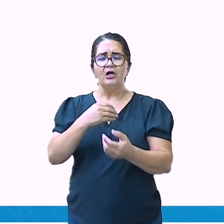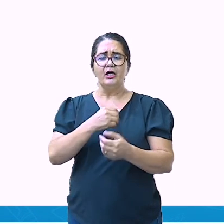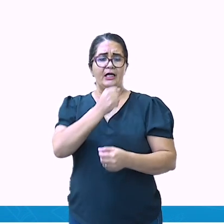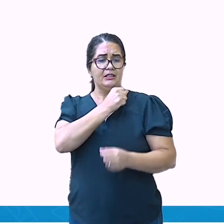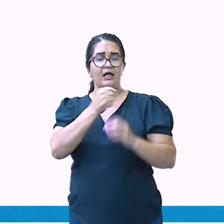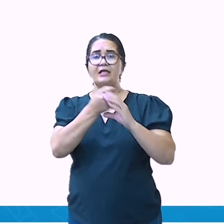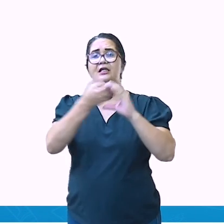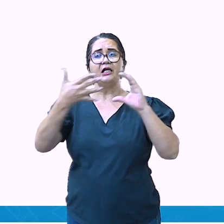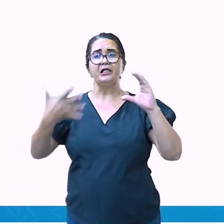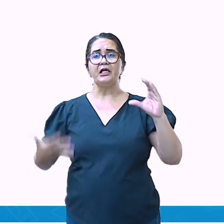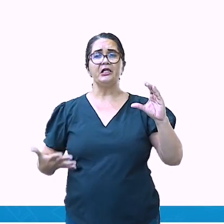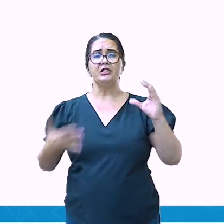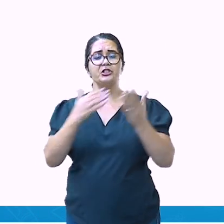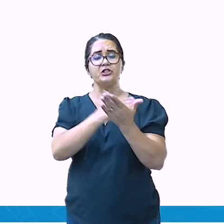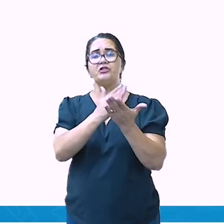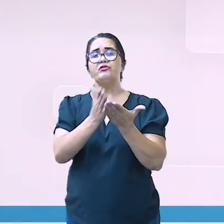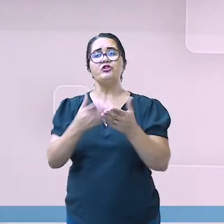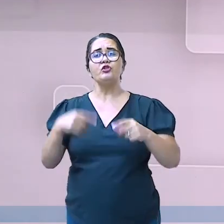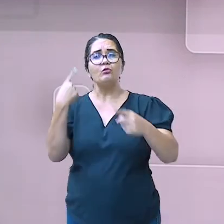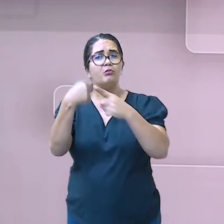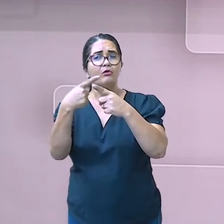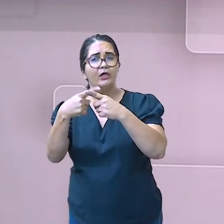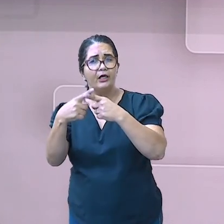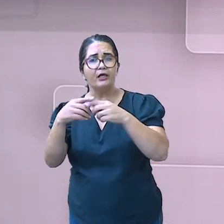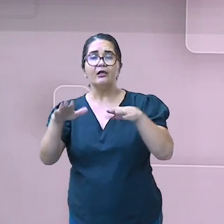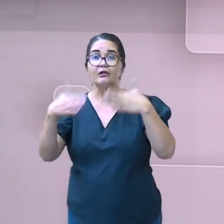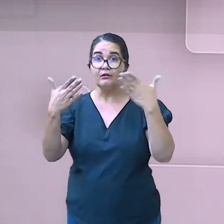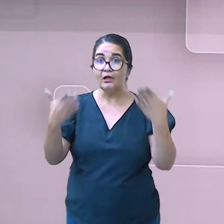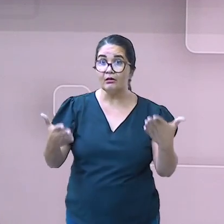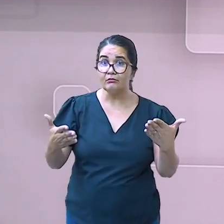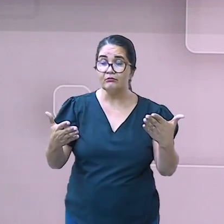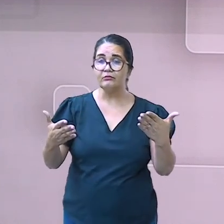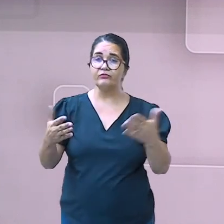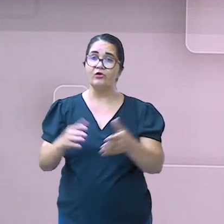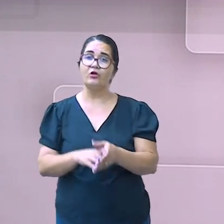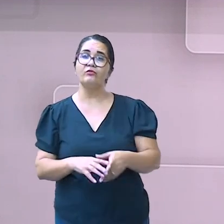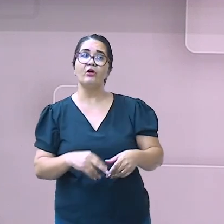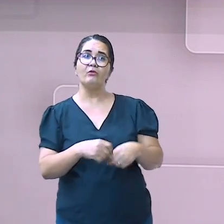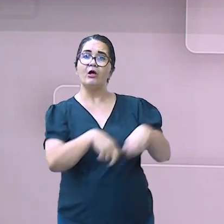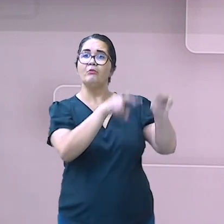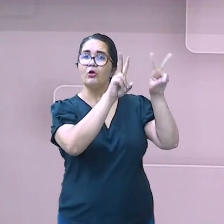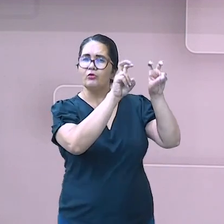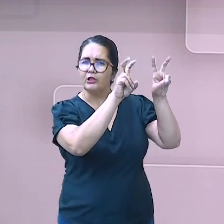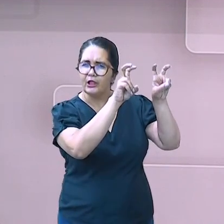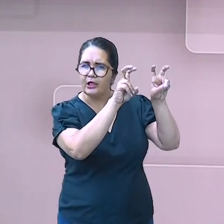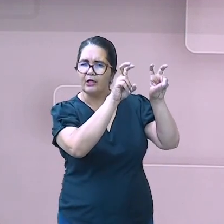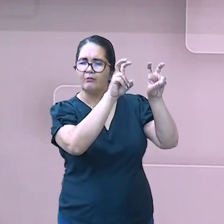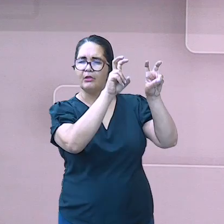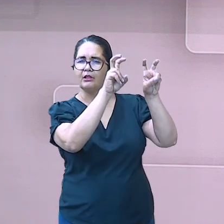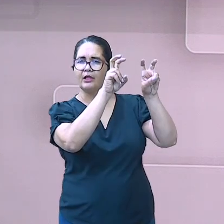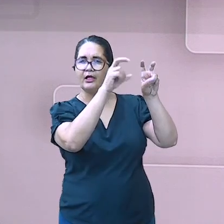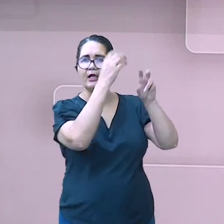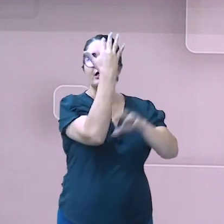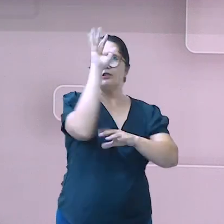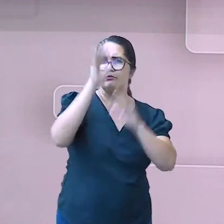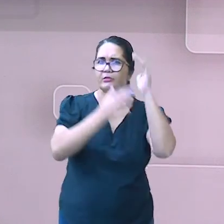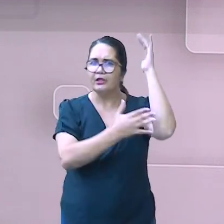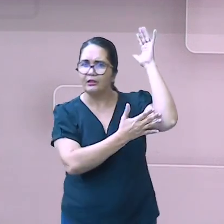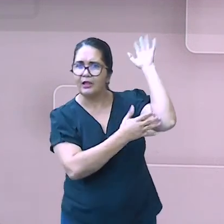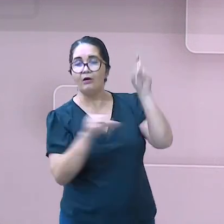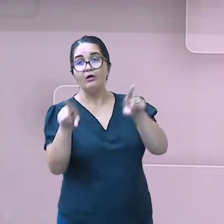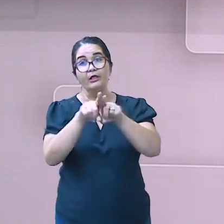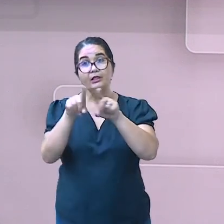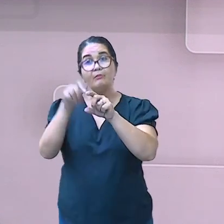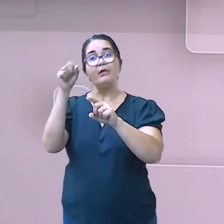Então, ele dividiu por questão natural e também por questão socioeconômica, ok?